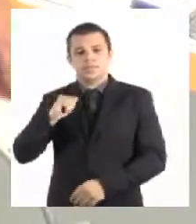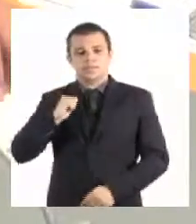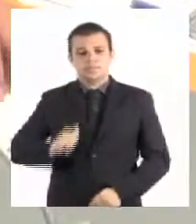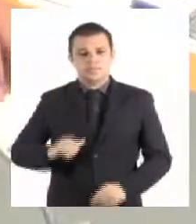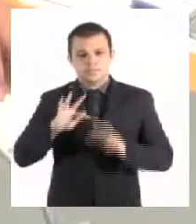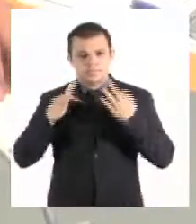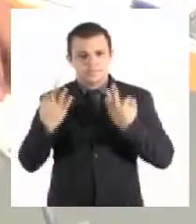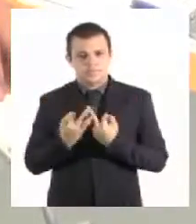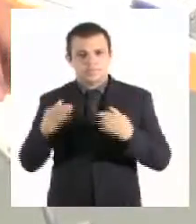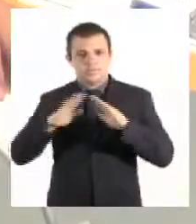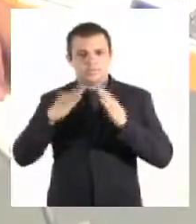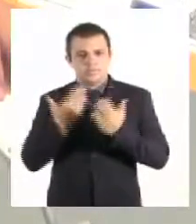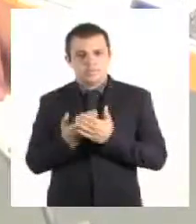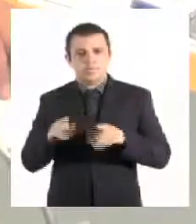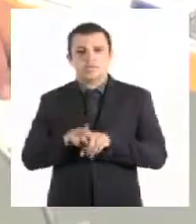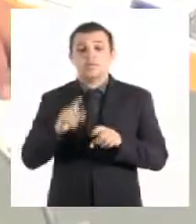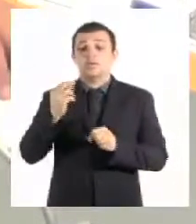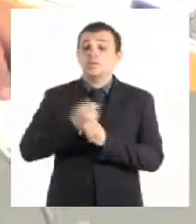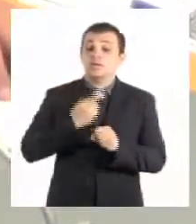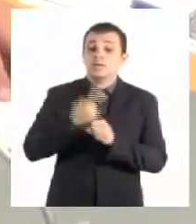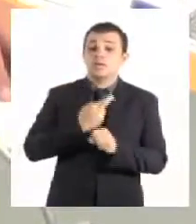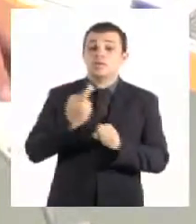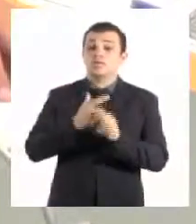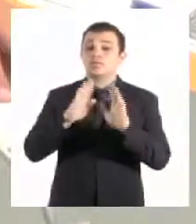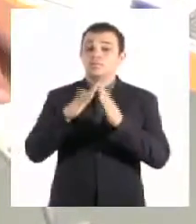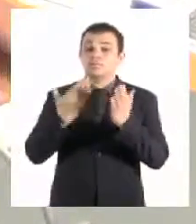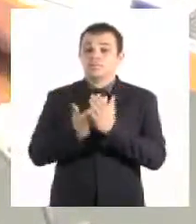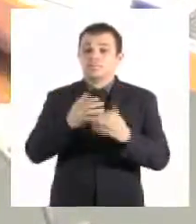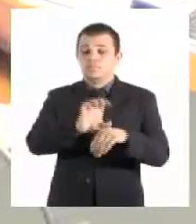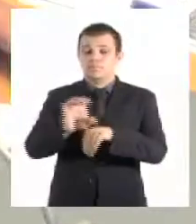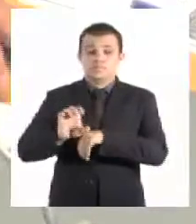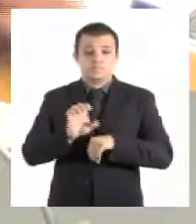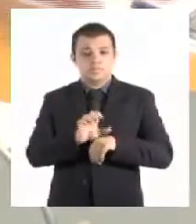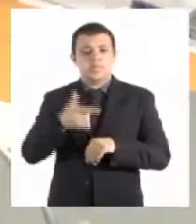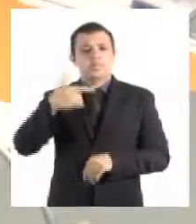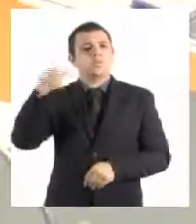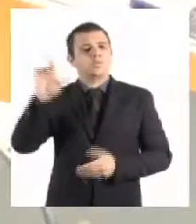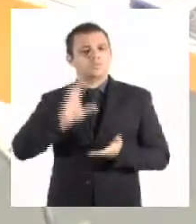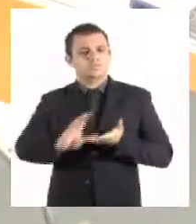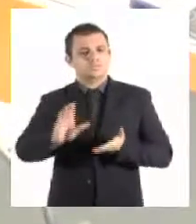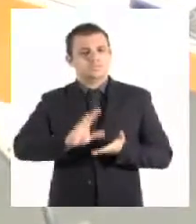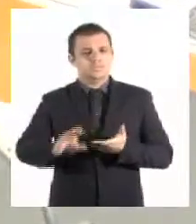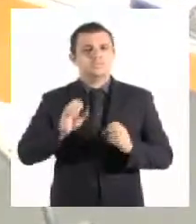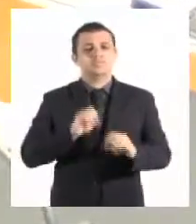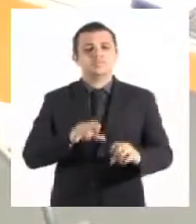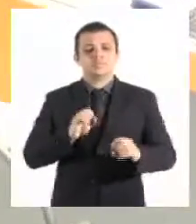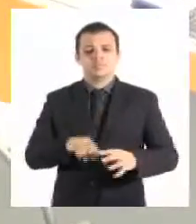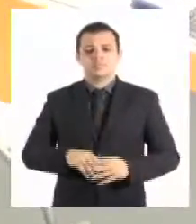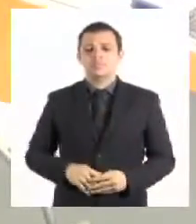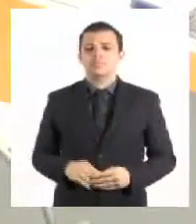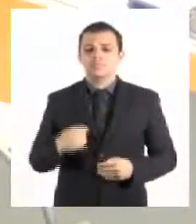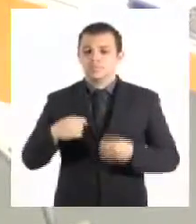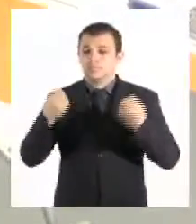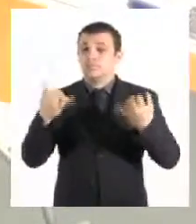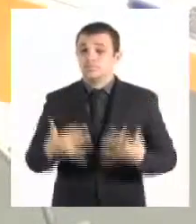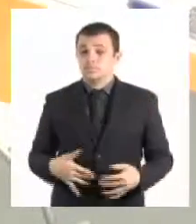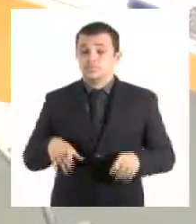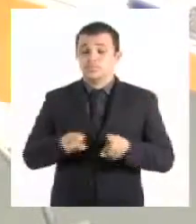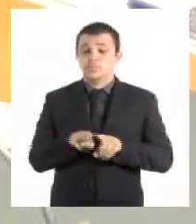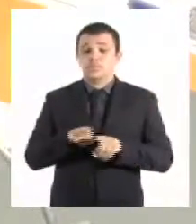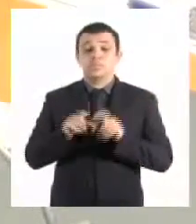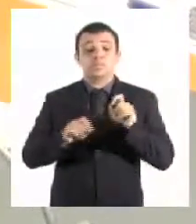escolas estaduais e muitos outros investimentos na educação. E quando eu digo que o